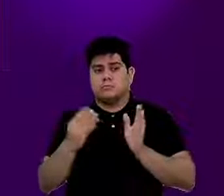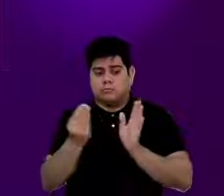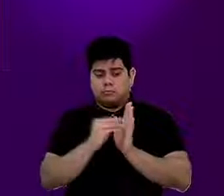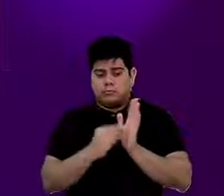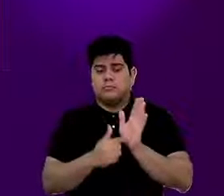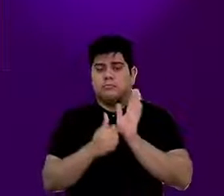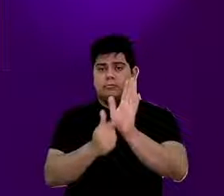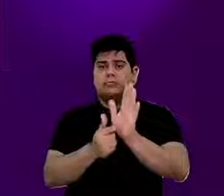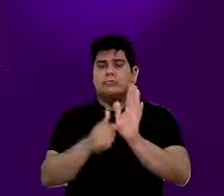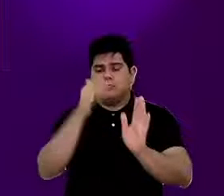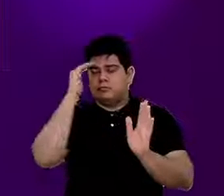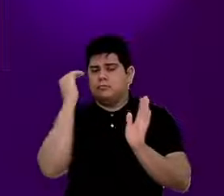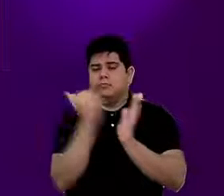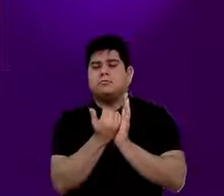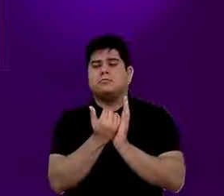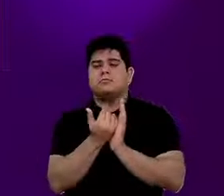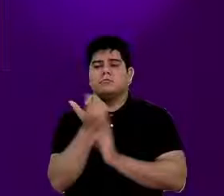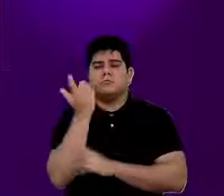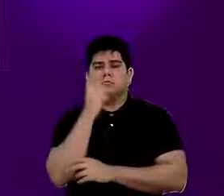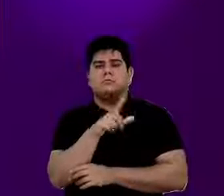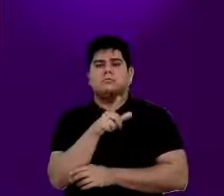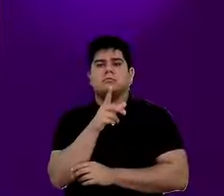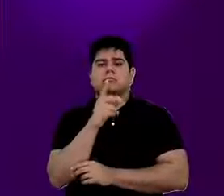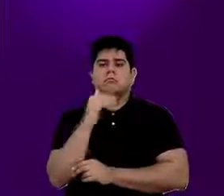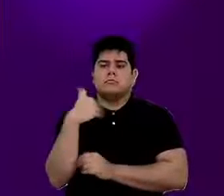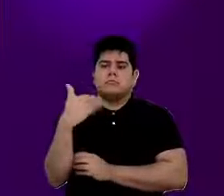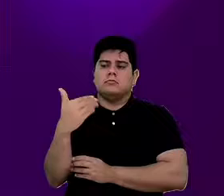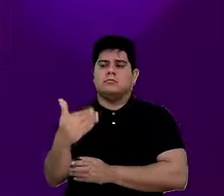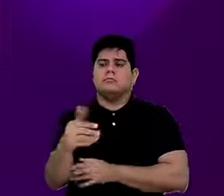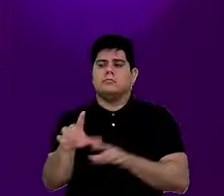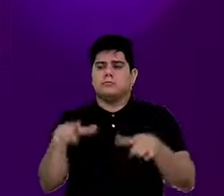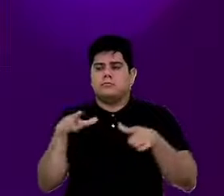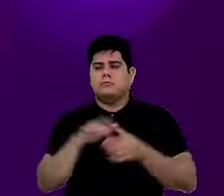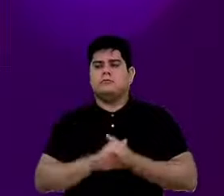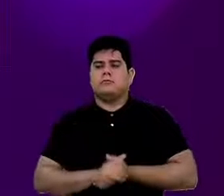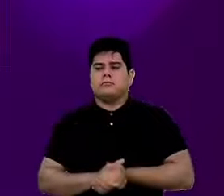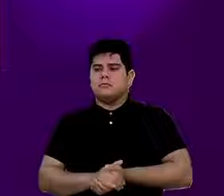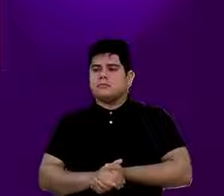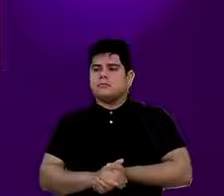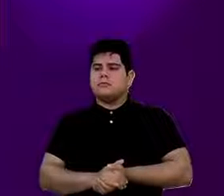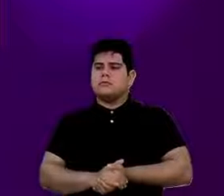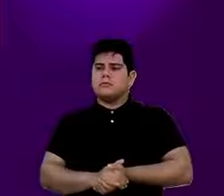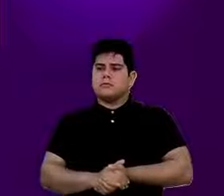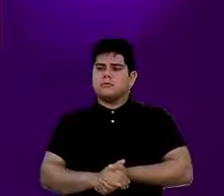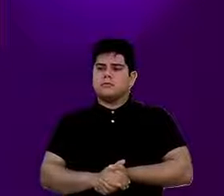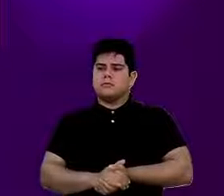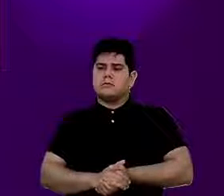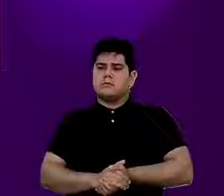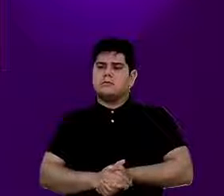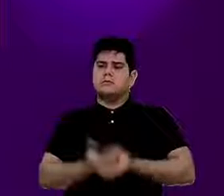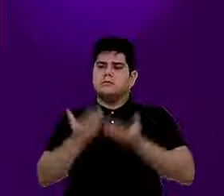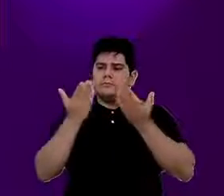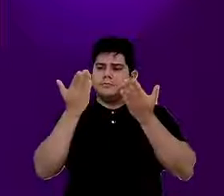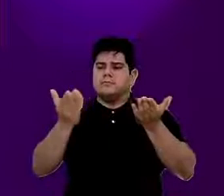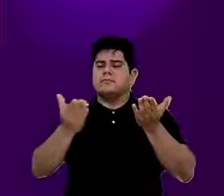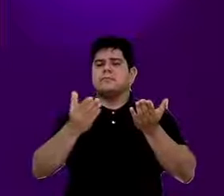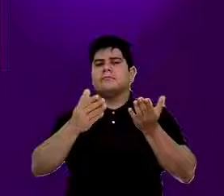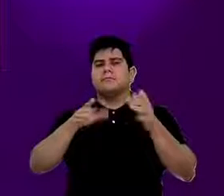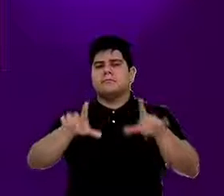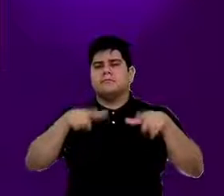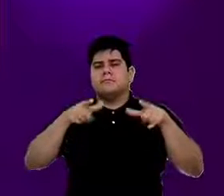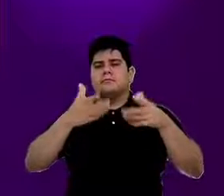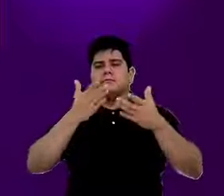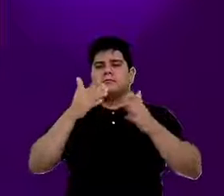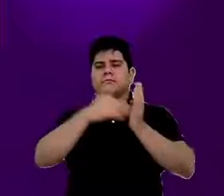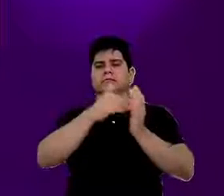tem que ser cumprido para que a gente consiga seguir com essa certificação. Essa é a nossa certificação atual, que vai